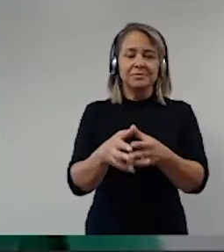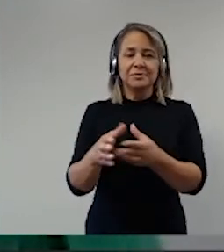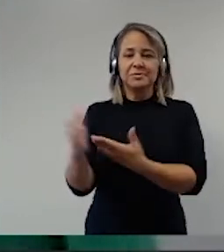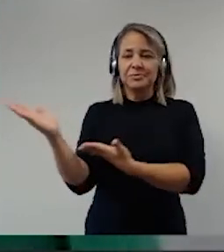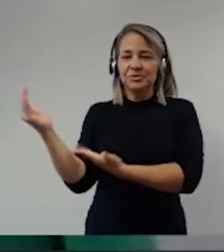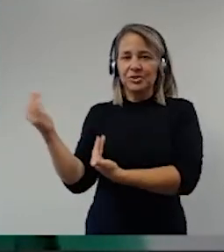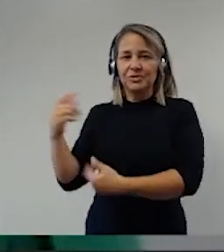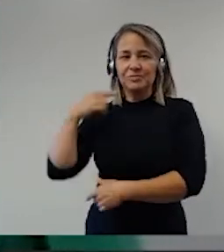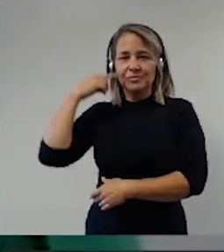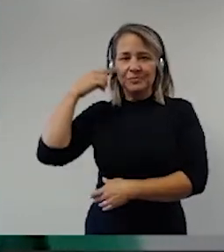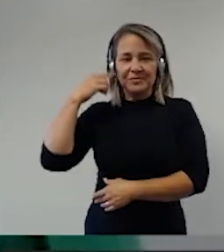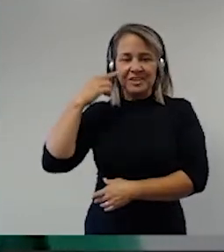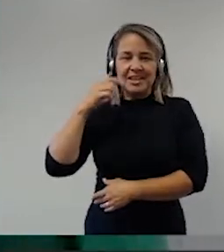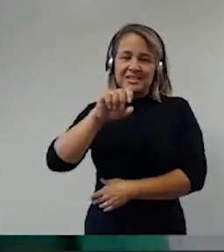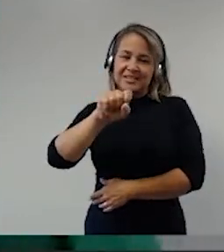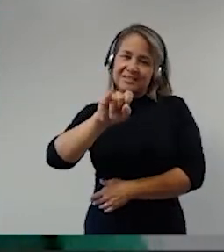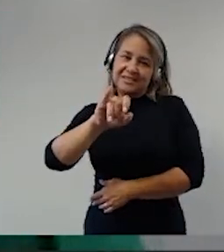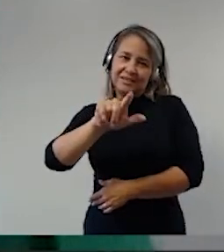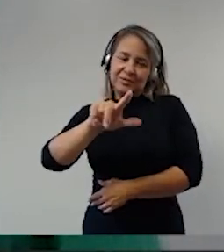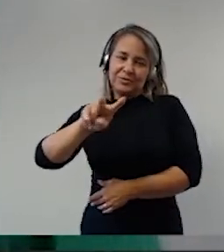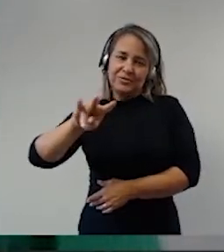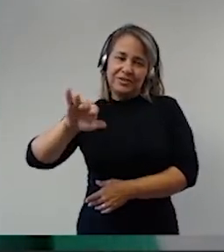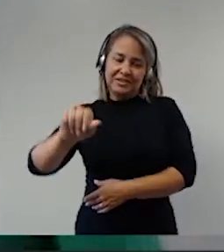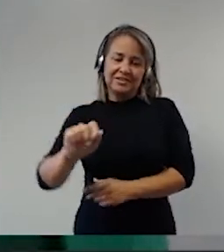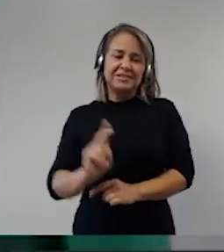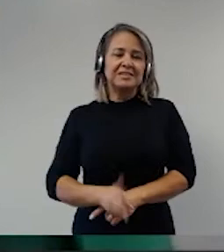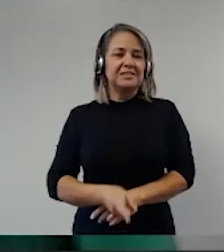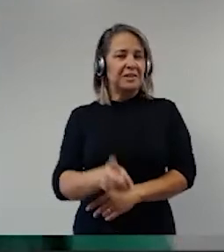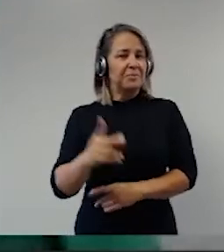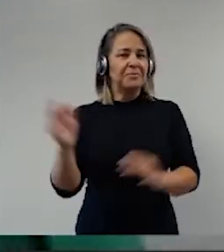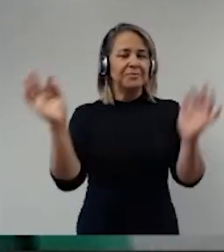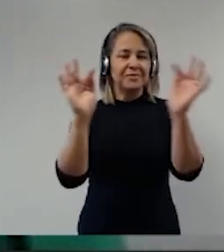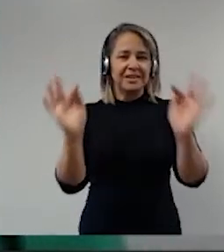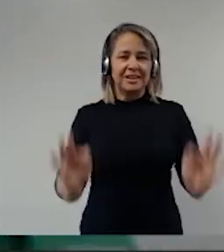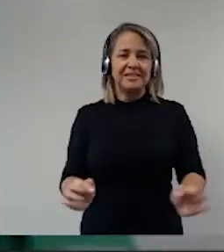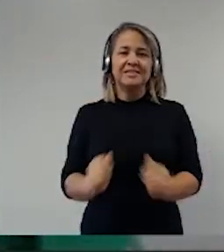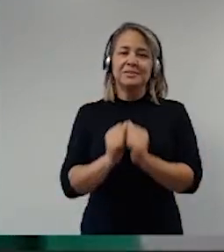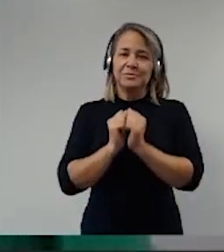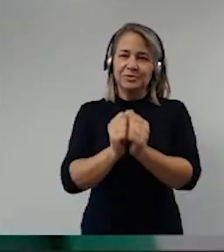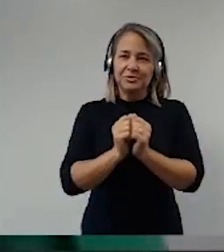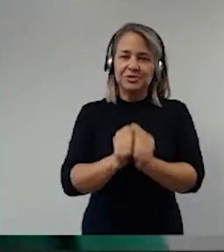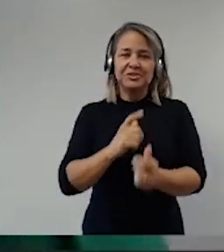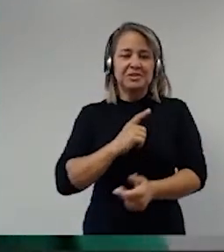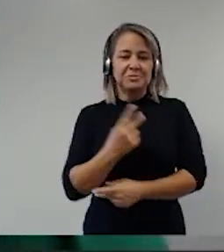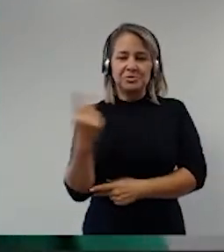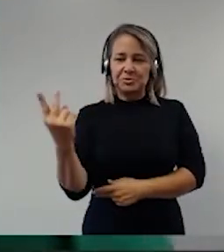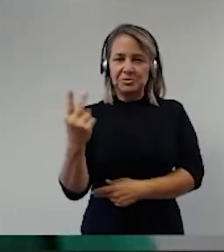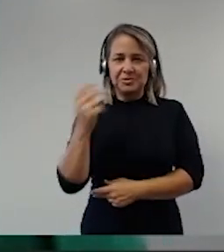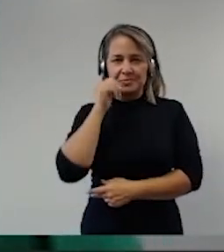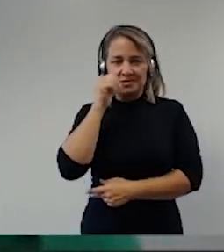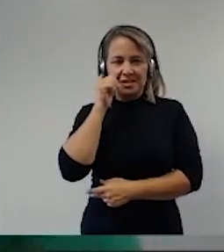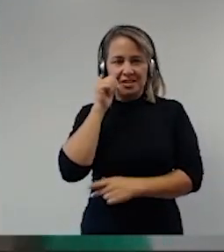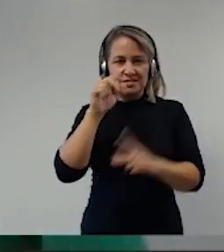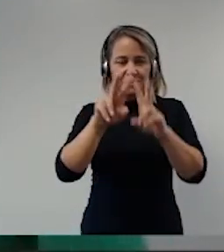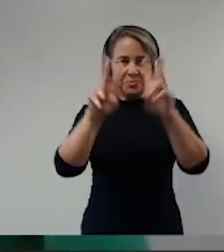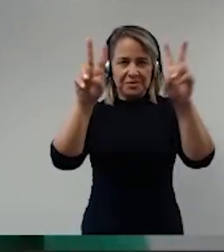Advocacia. Doutora Silvia, muito feliz em estarmos aqui, em sermos as duas mulheres nesse painel, em termos você como